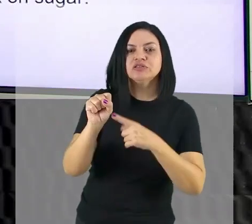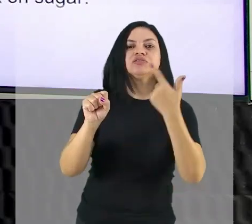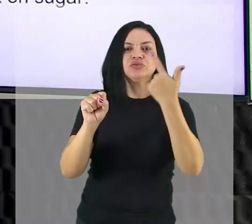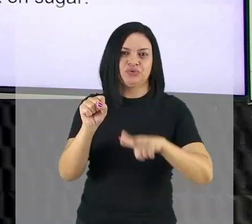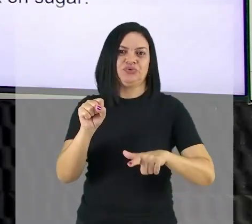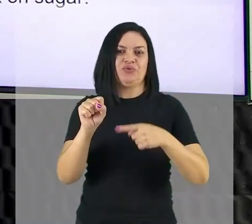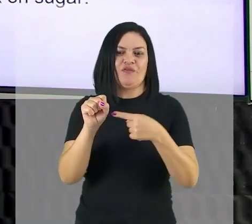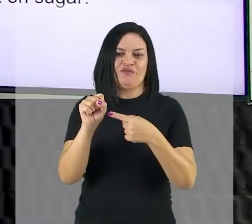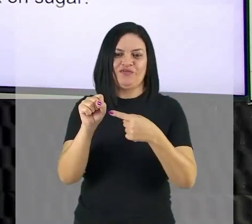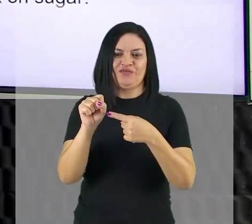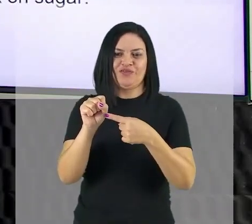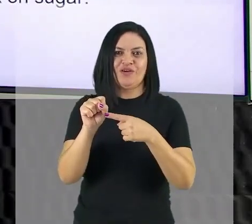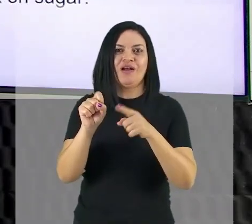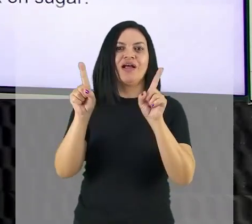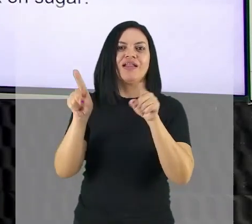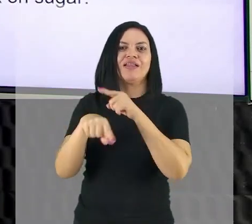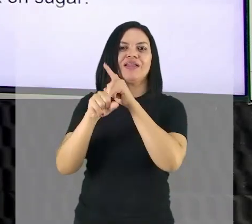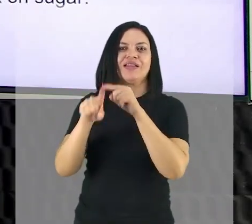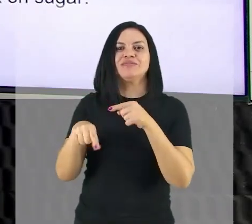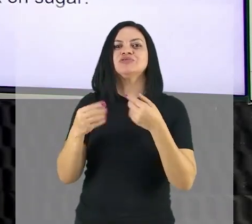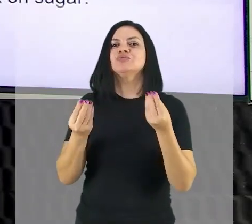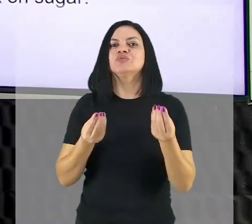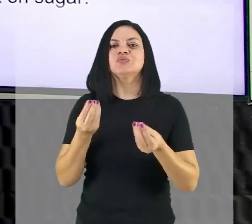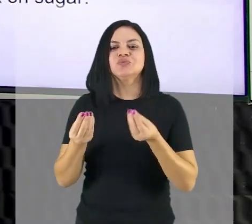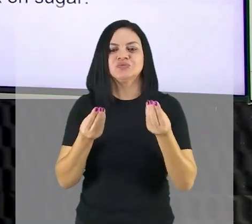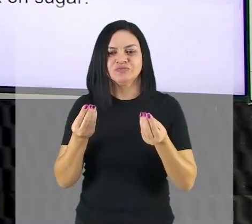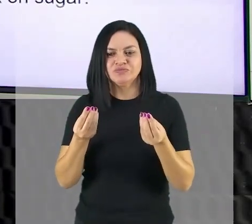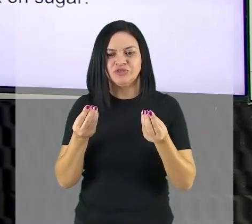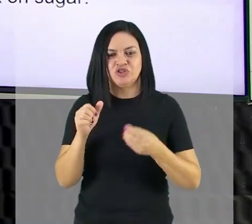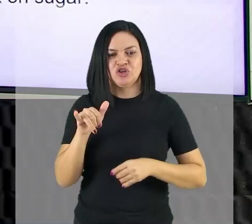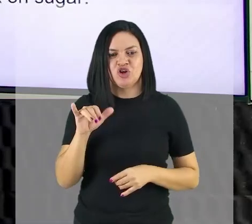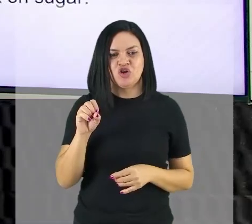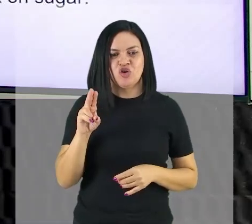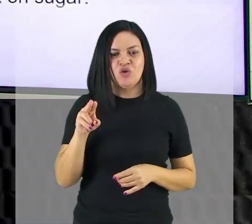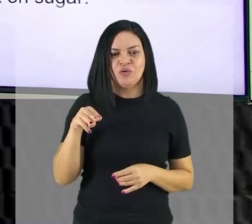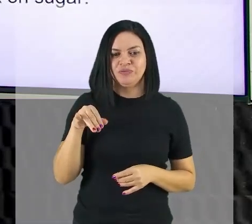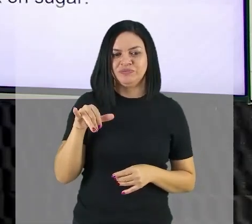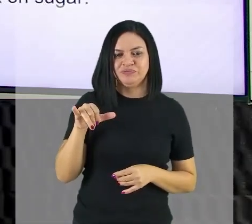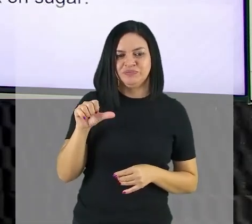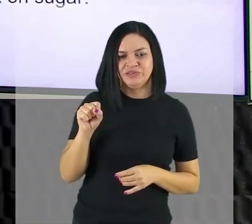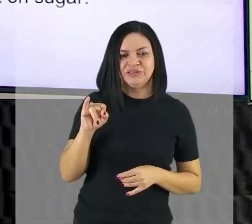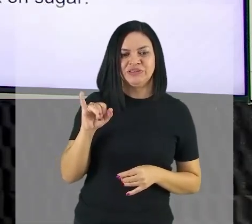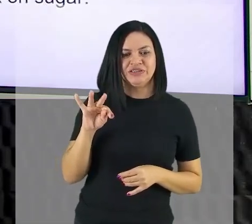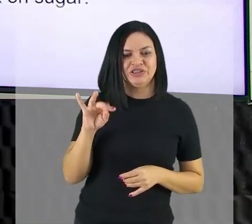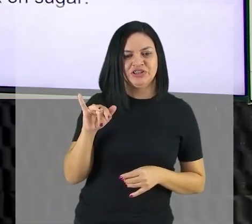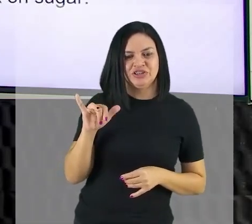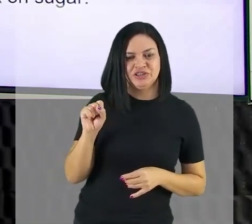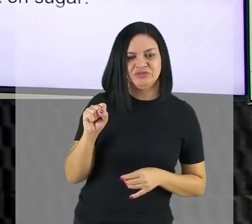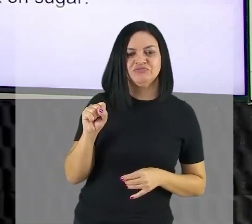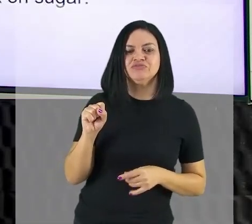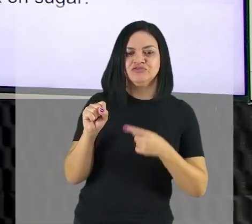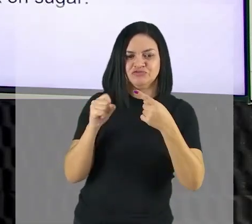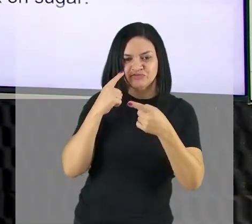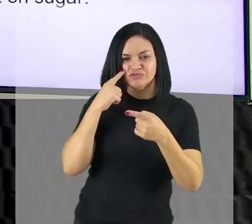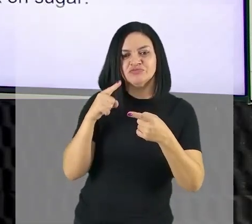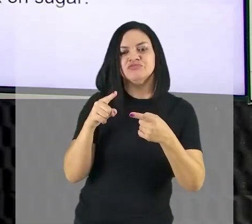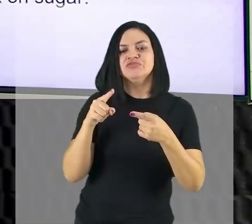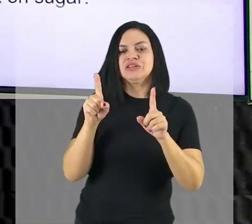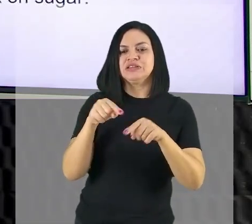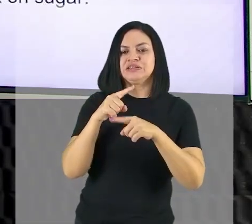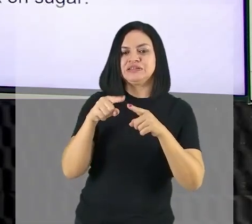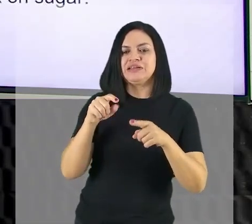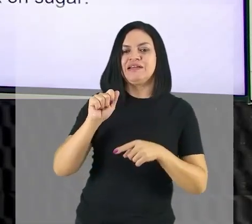novo. Eliminate all added sugars for 1 month and then add back only